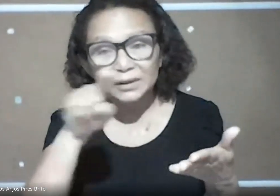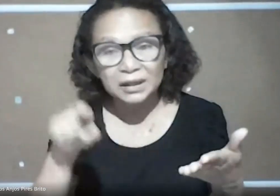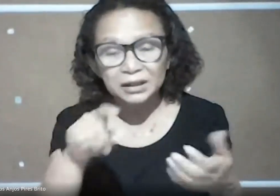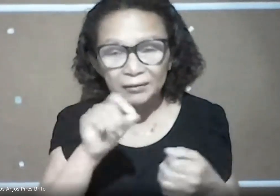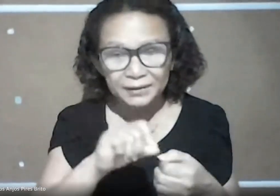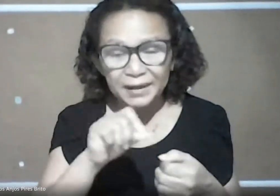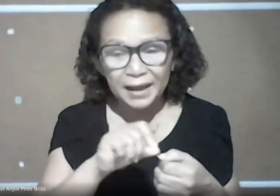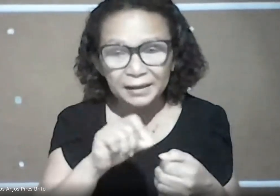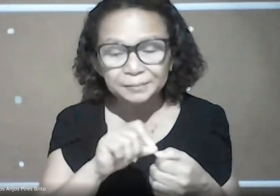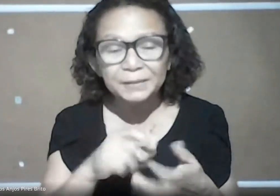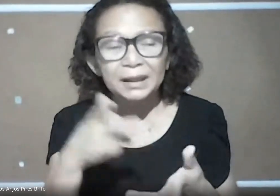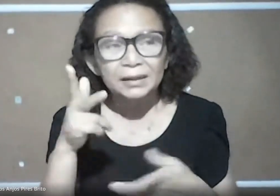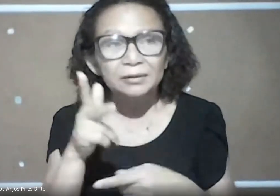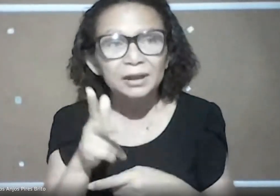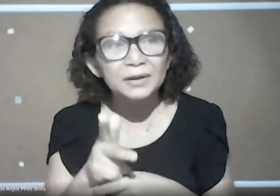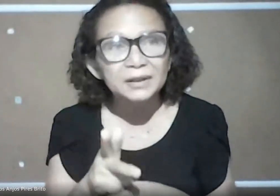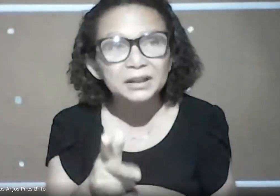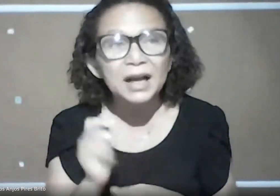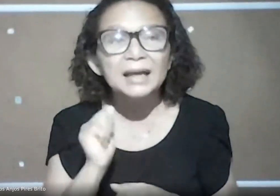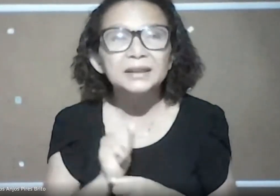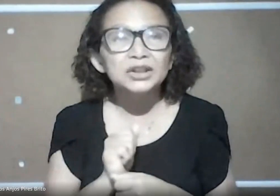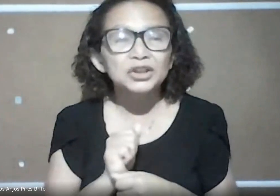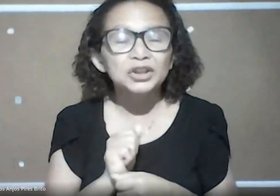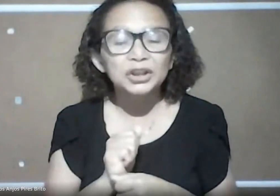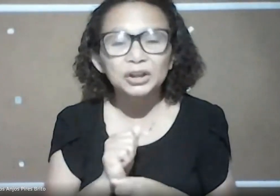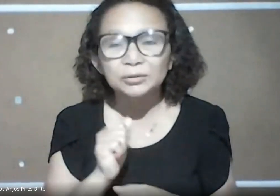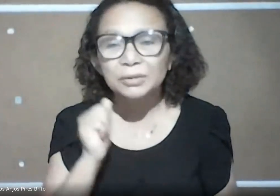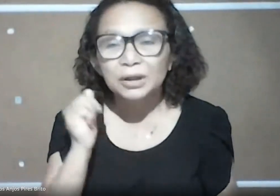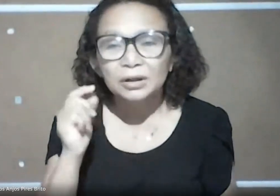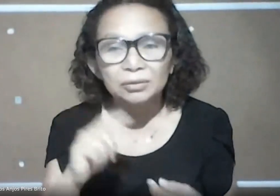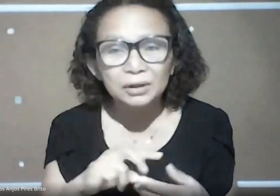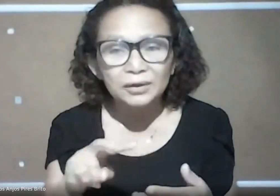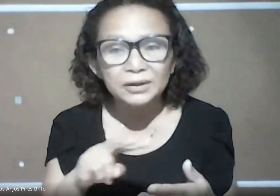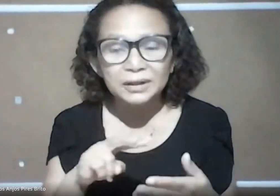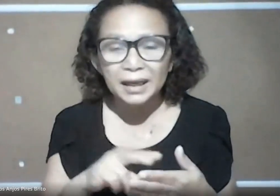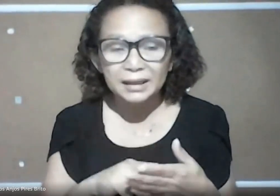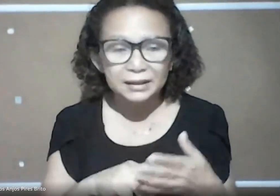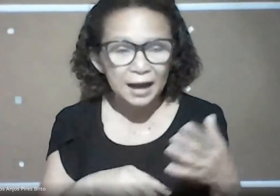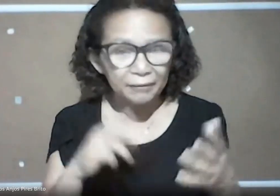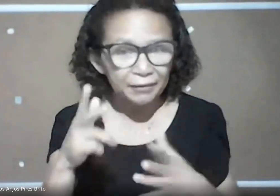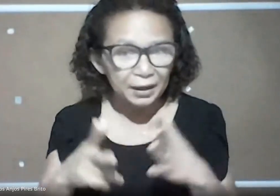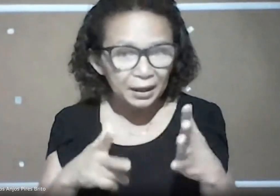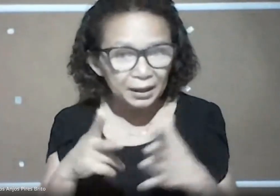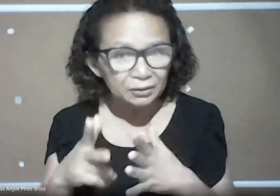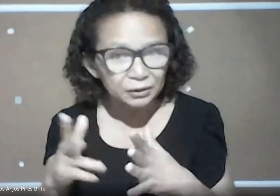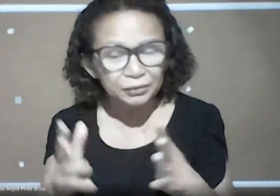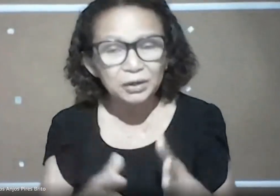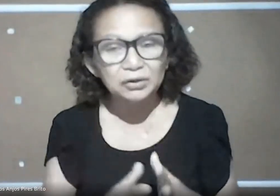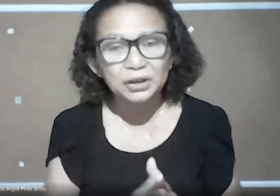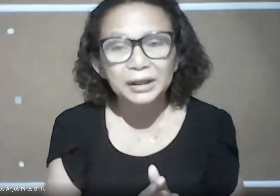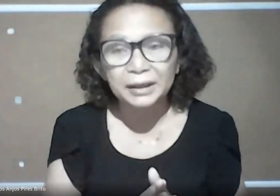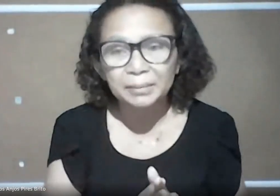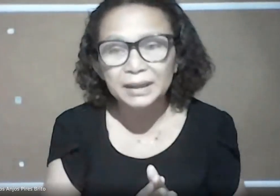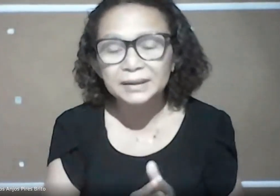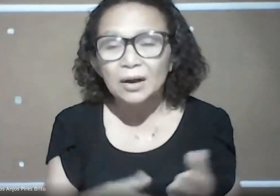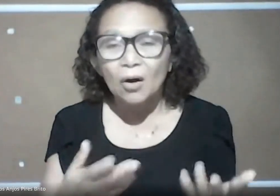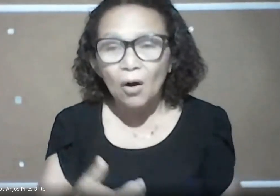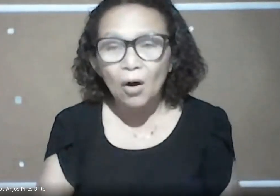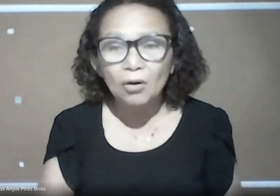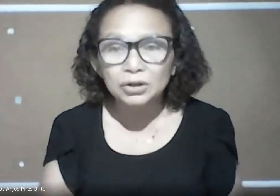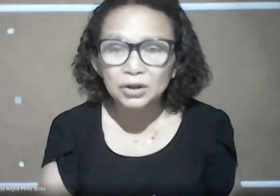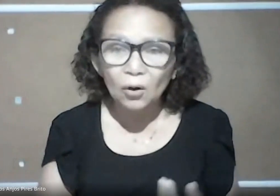leituras que vocês já fizeram, do que vocês já assistiram, do que vocês já viram de vídeo de